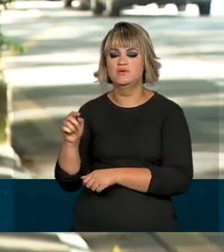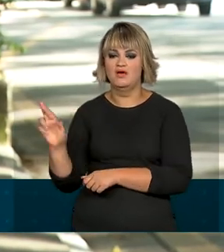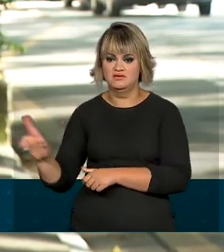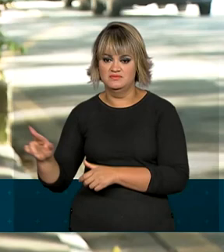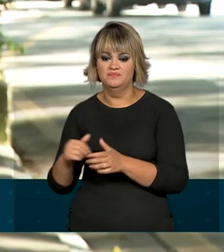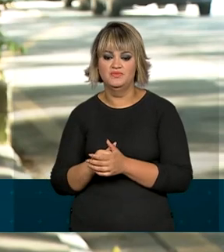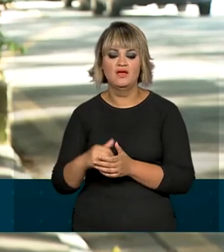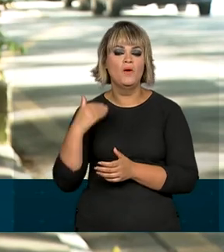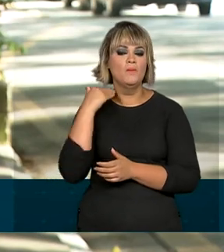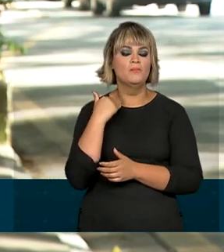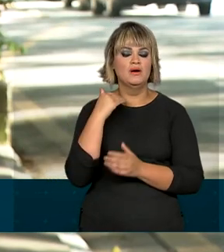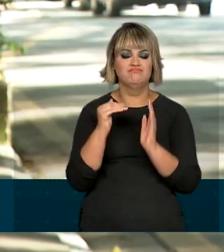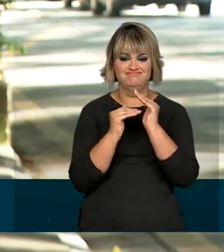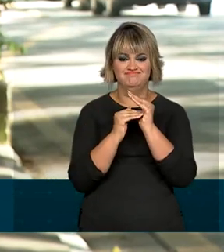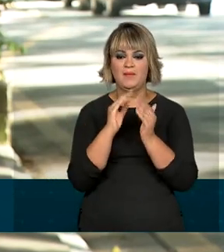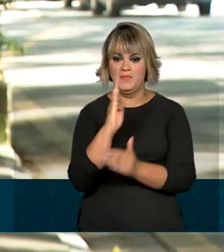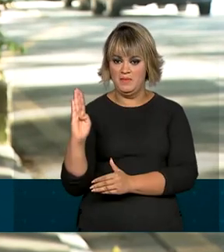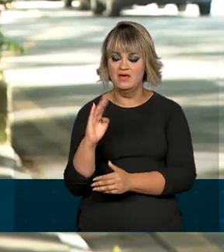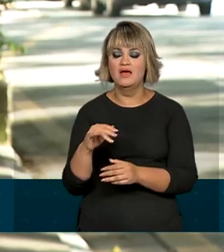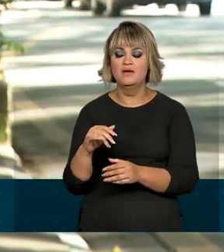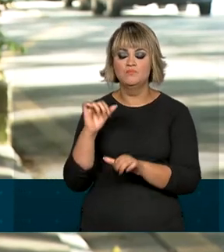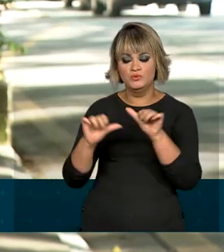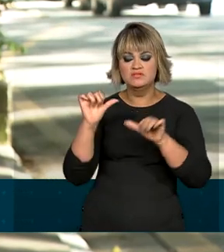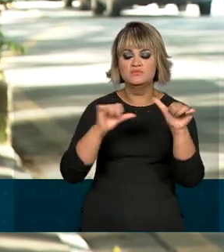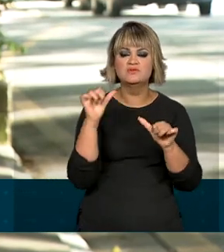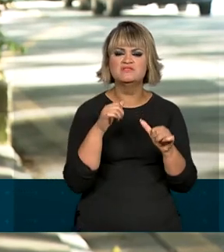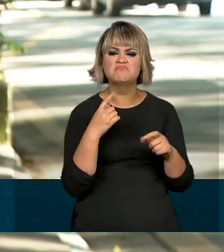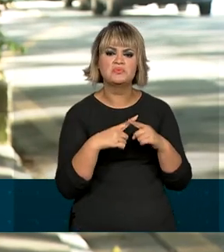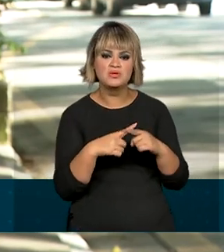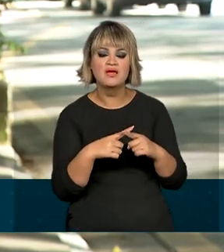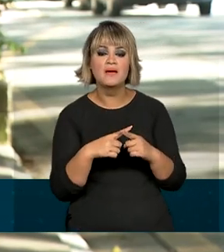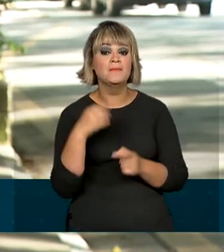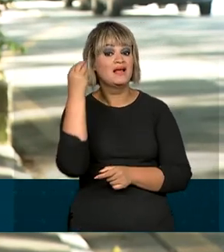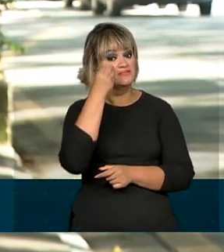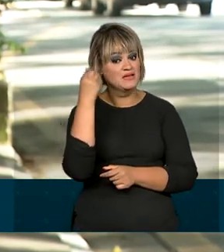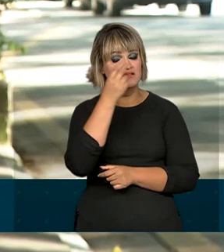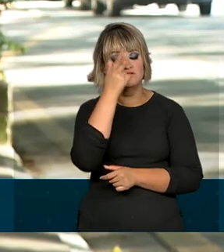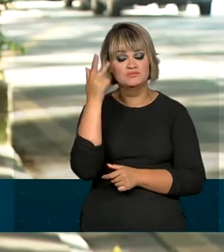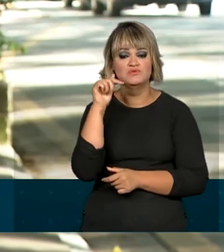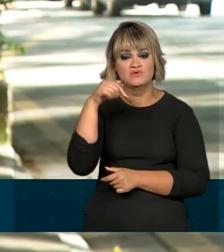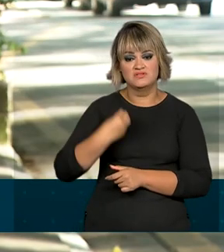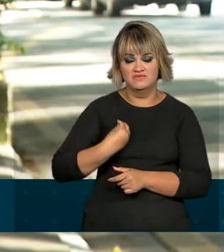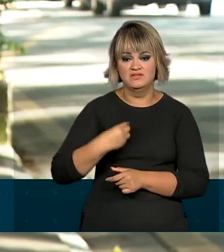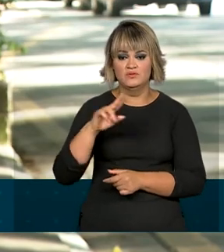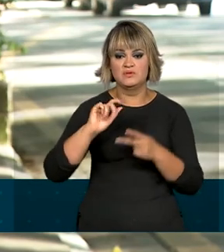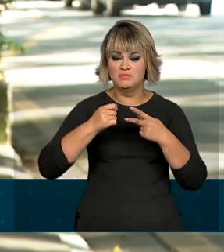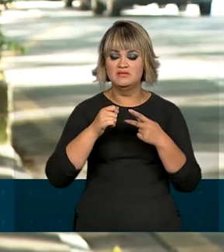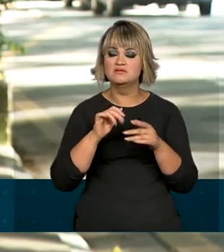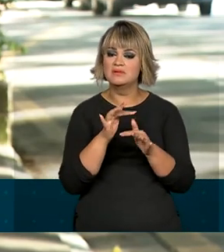o Banco do Brasil, o objetivo dessas mudanças é tornar a experiência do usuário mais simples e